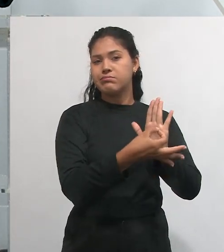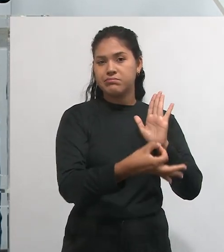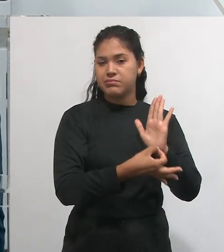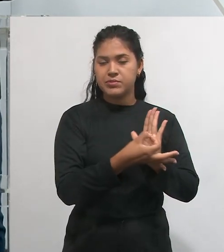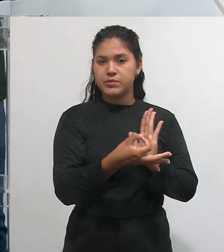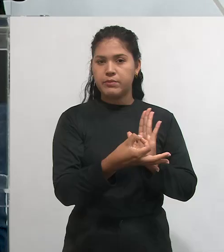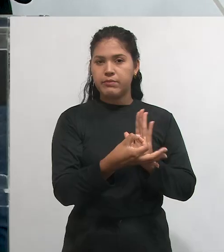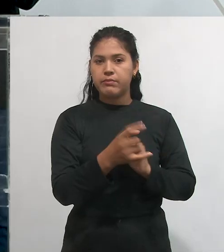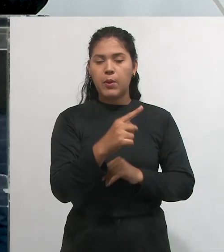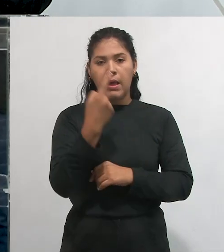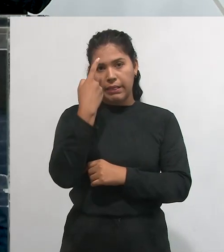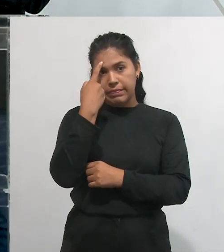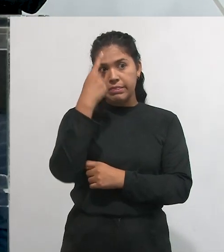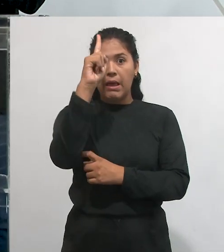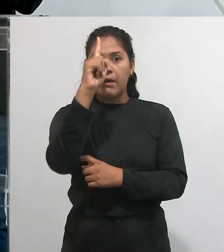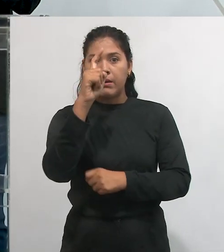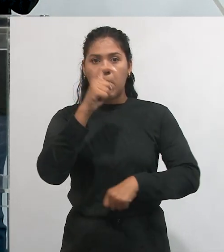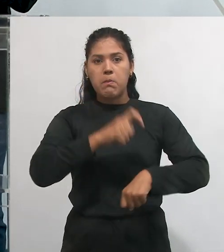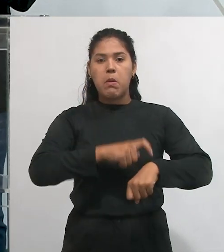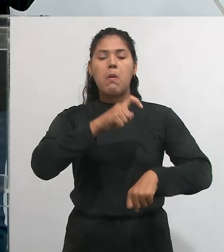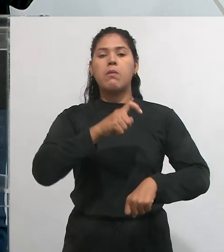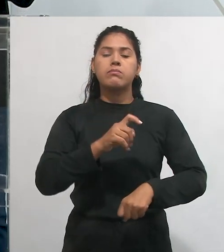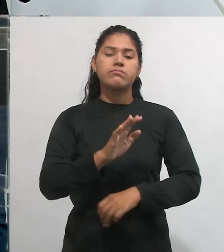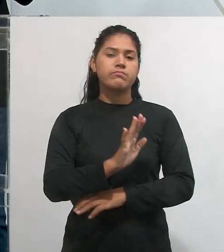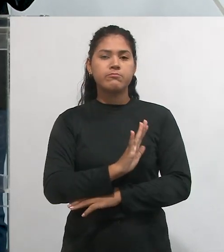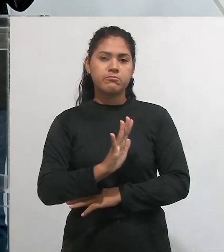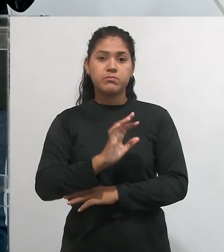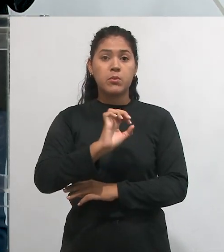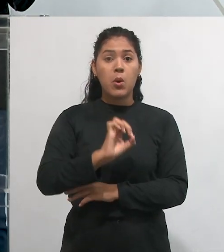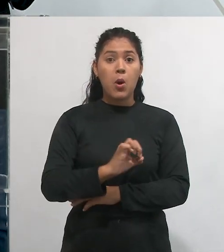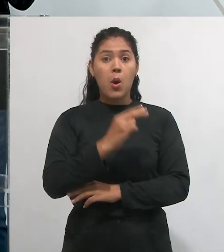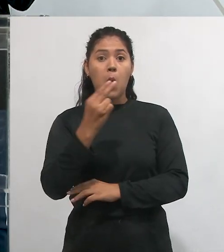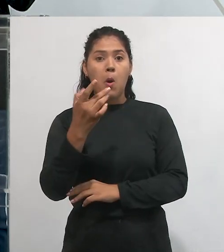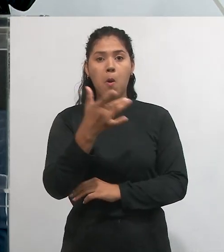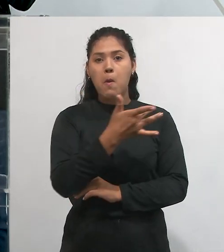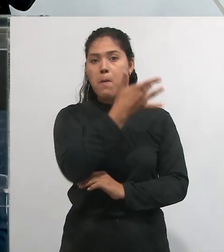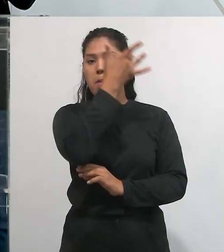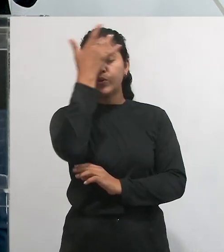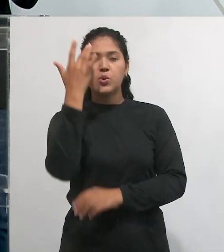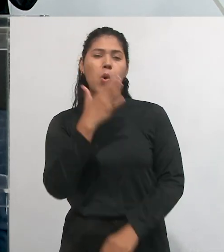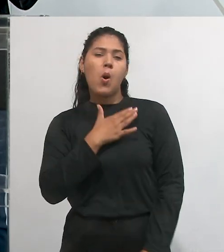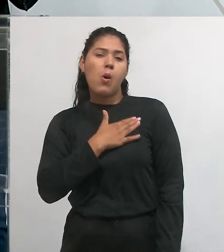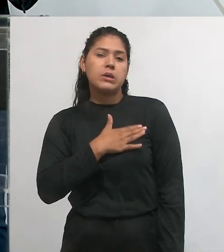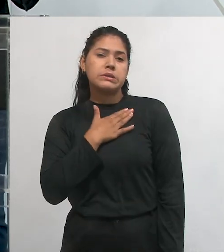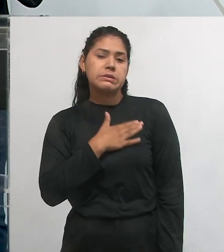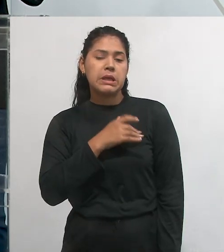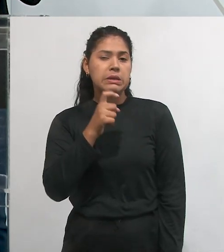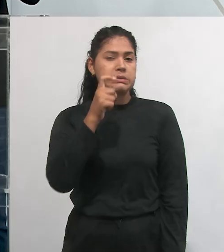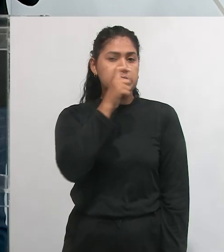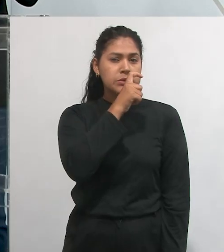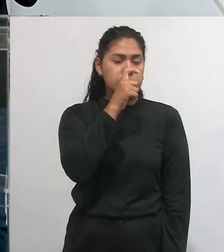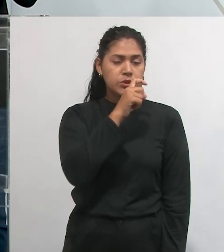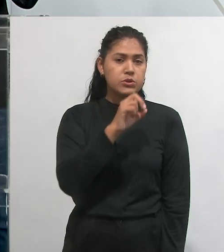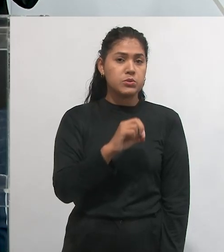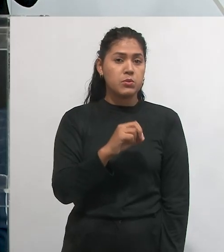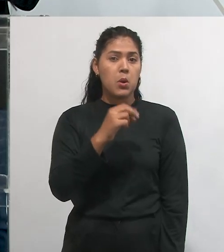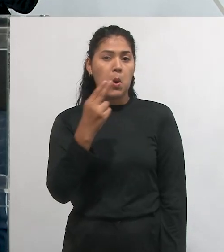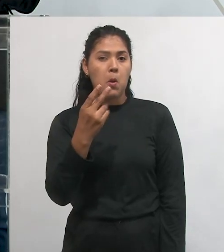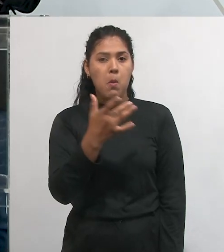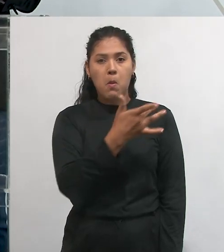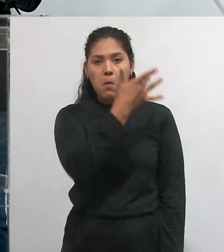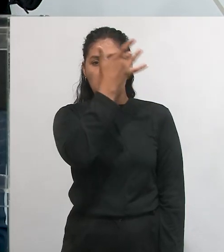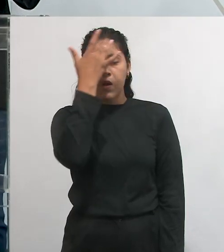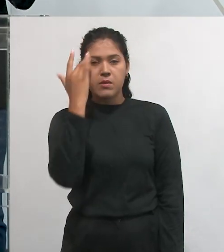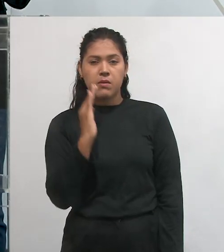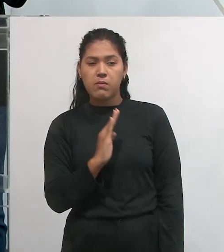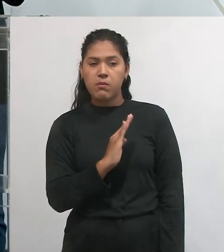não tiraram à toa, não é porque eram pessoas comprometidas com a falsidade ou que qualquer narrativa pudessem